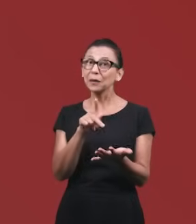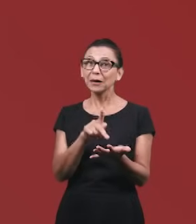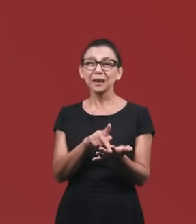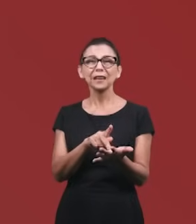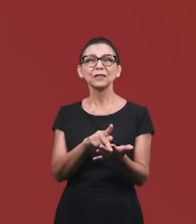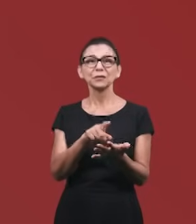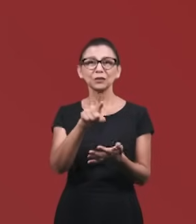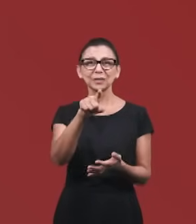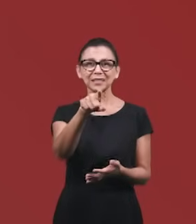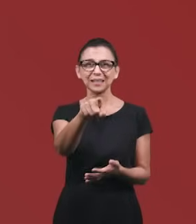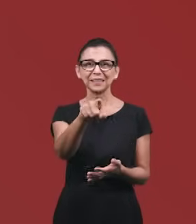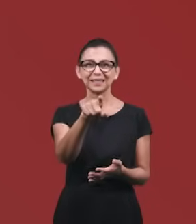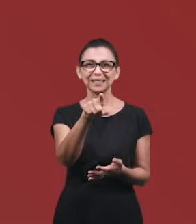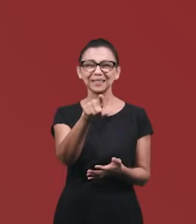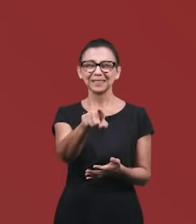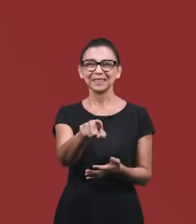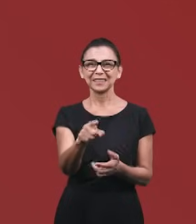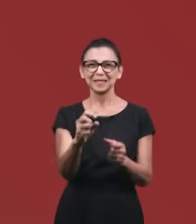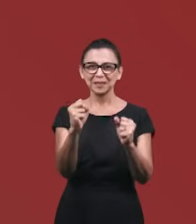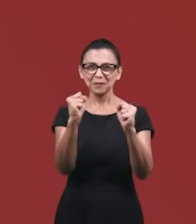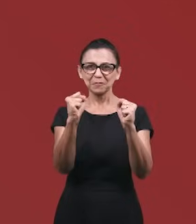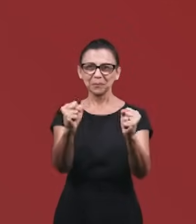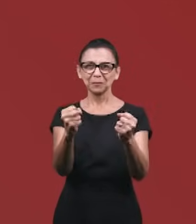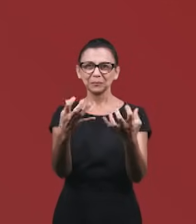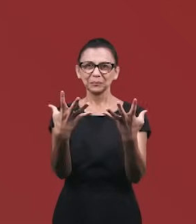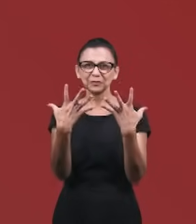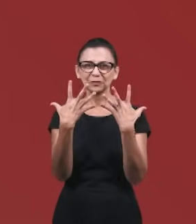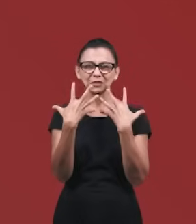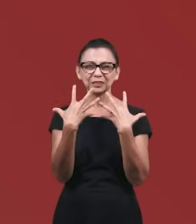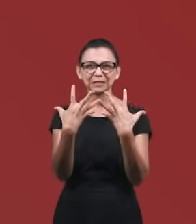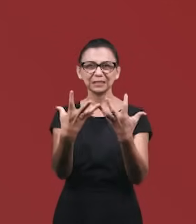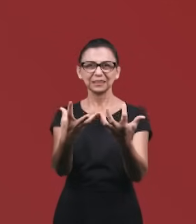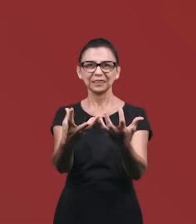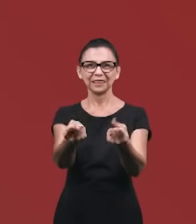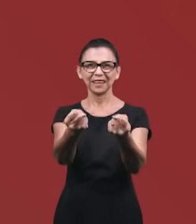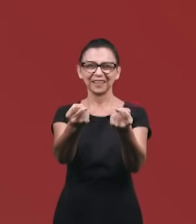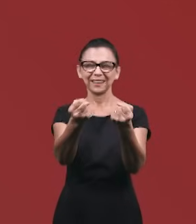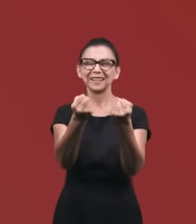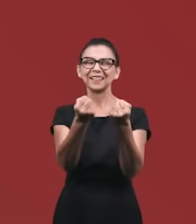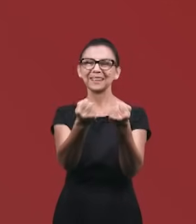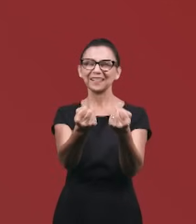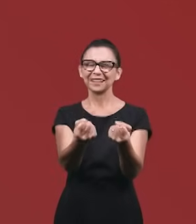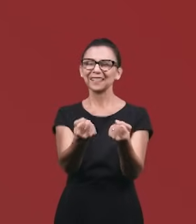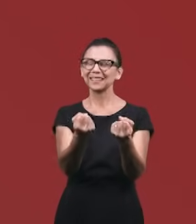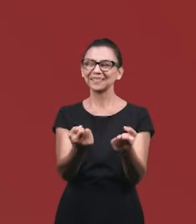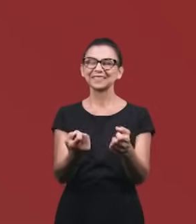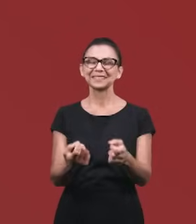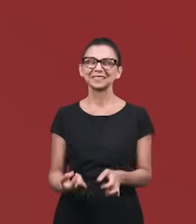verdadeiro que o homem pode ter.